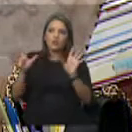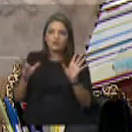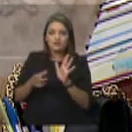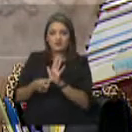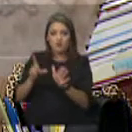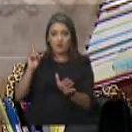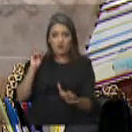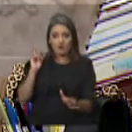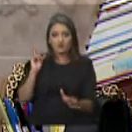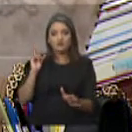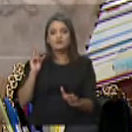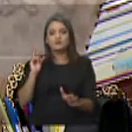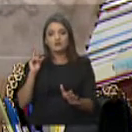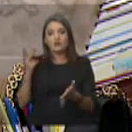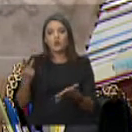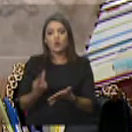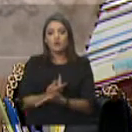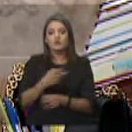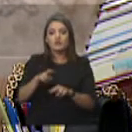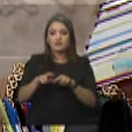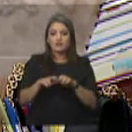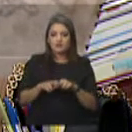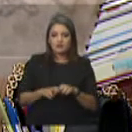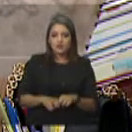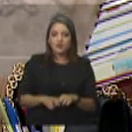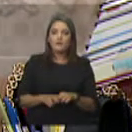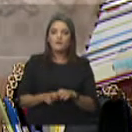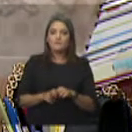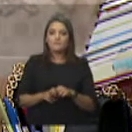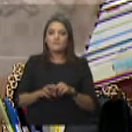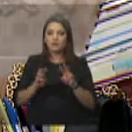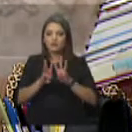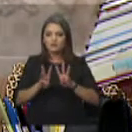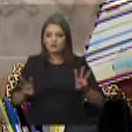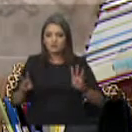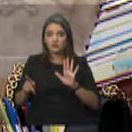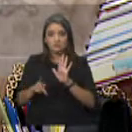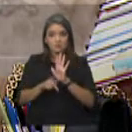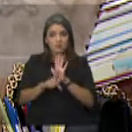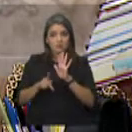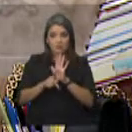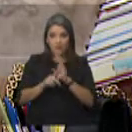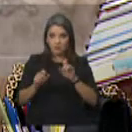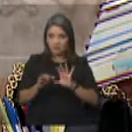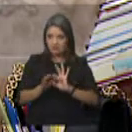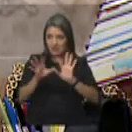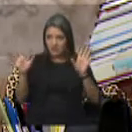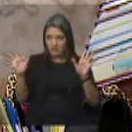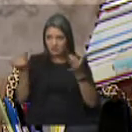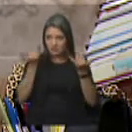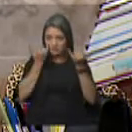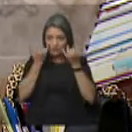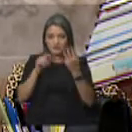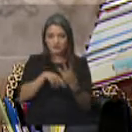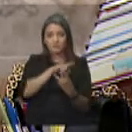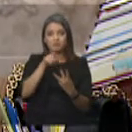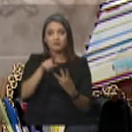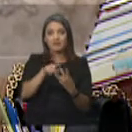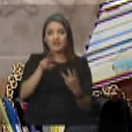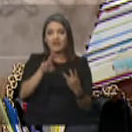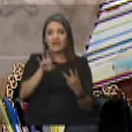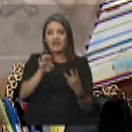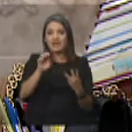o acesso será realizado por meio de canais disponíveis para dados abertos. Quanto aos dados de acesso